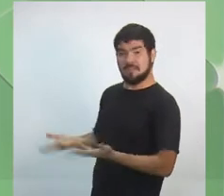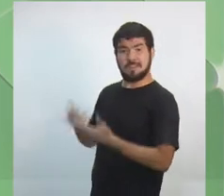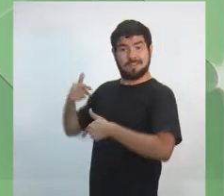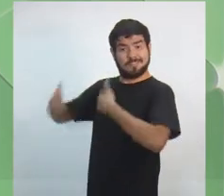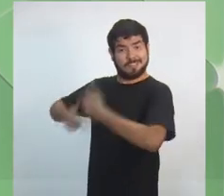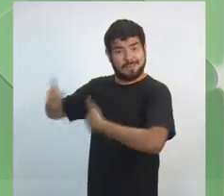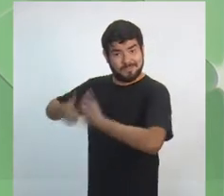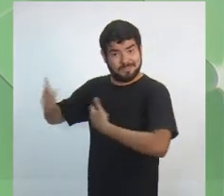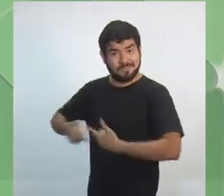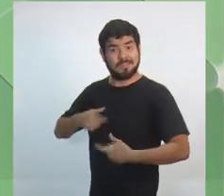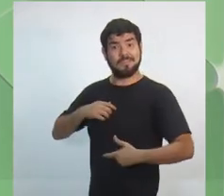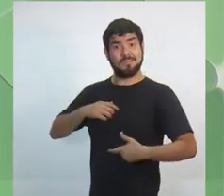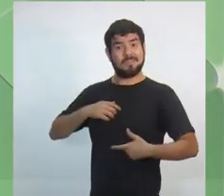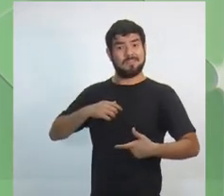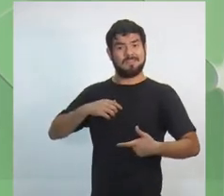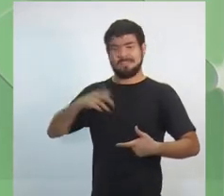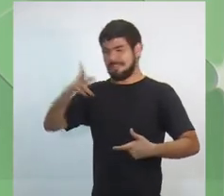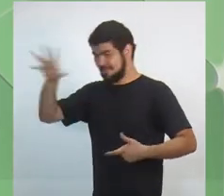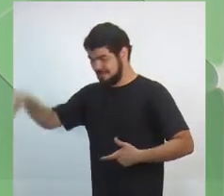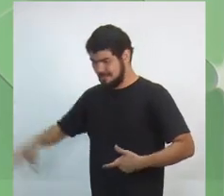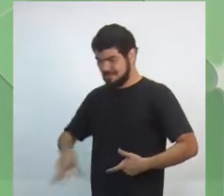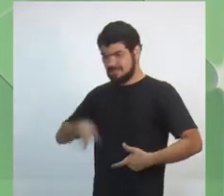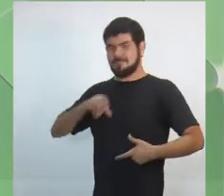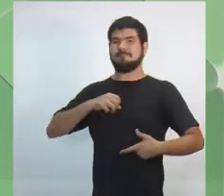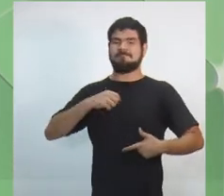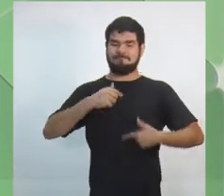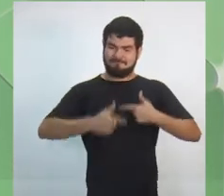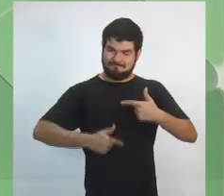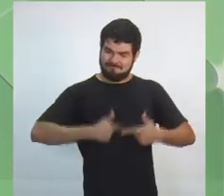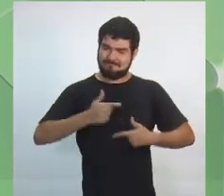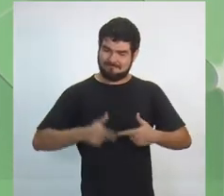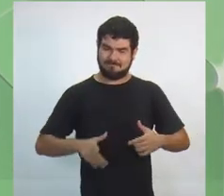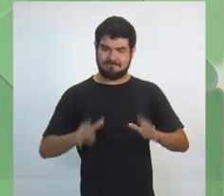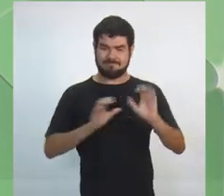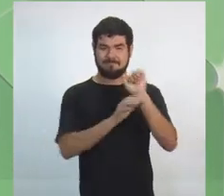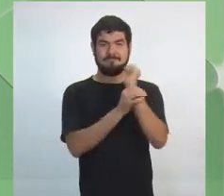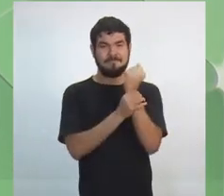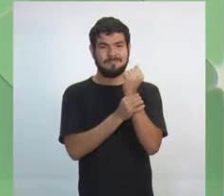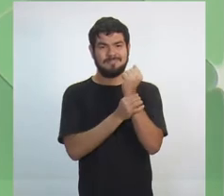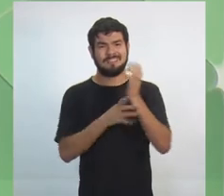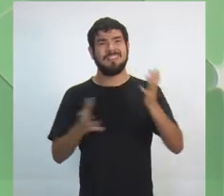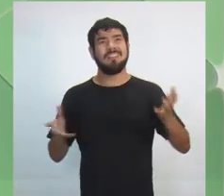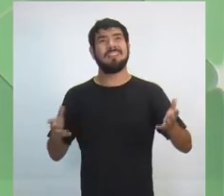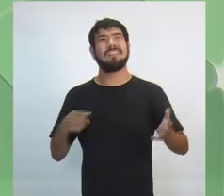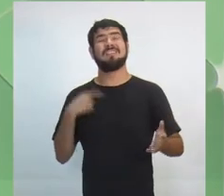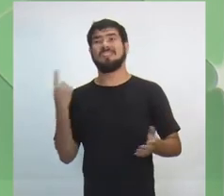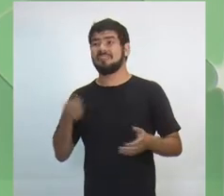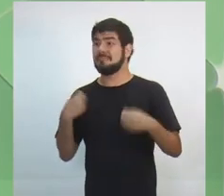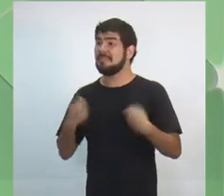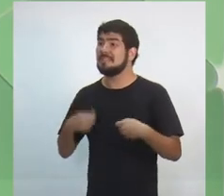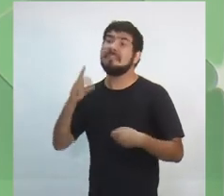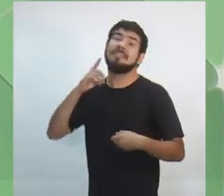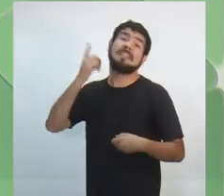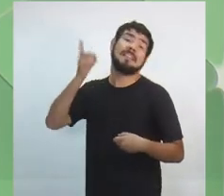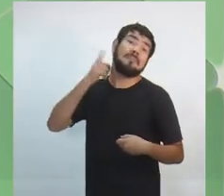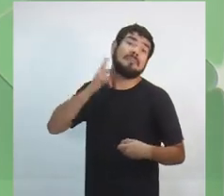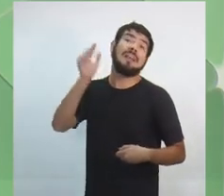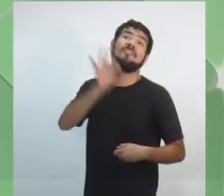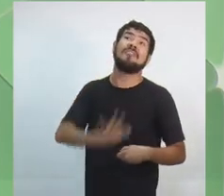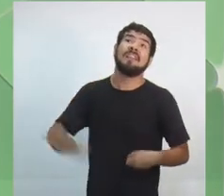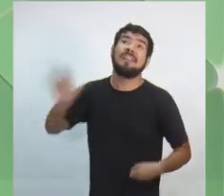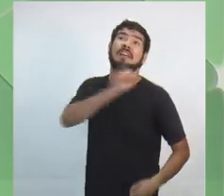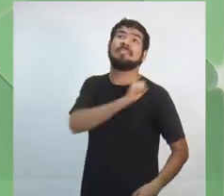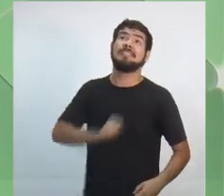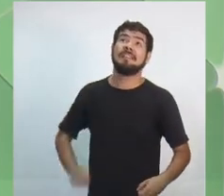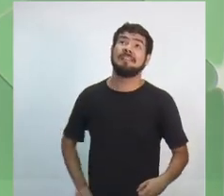que a empregabilidade dele ela seja assegurada. As questões de ações do governo, nós temos que ter os nossos deputados federais, os nossos senadores e os